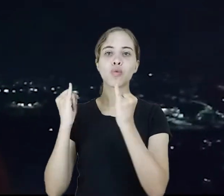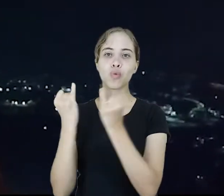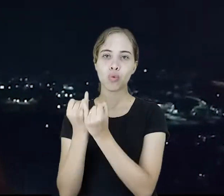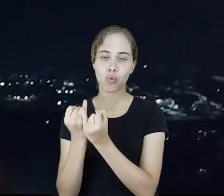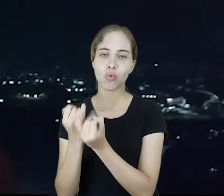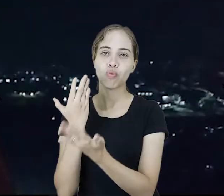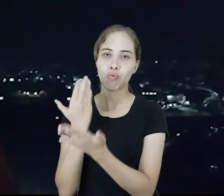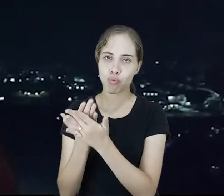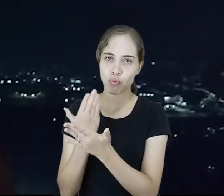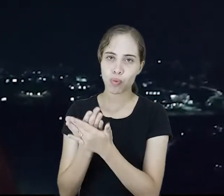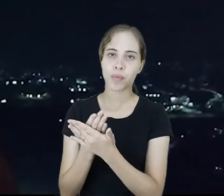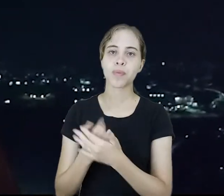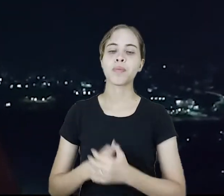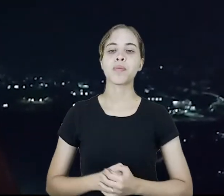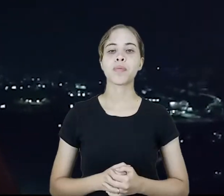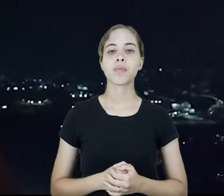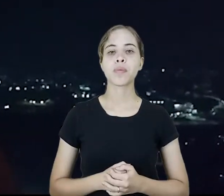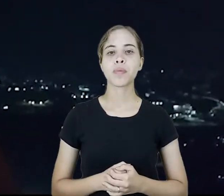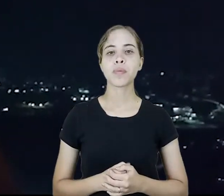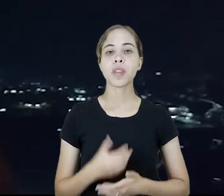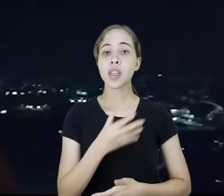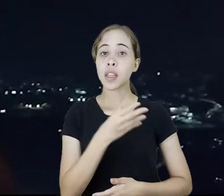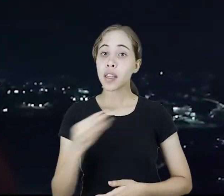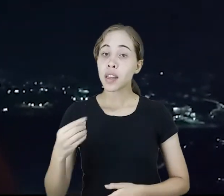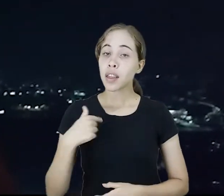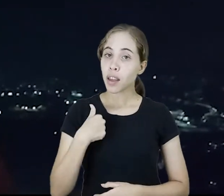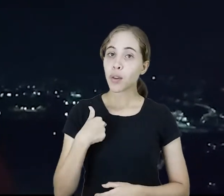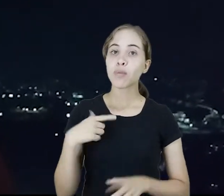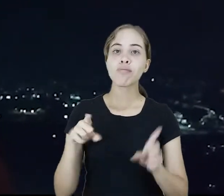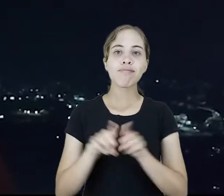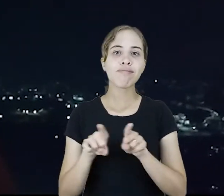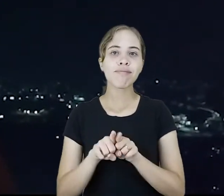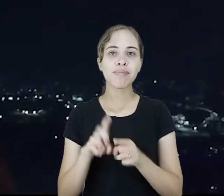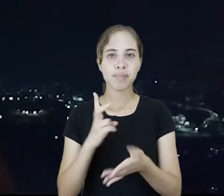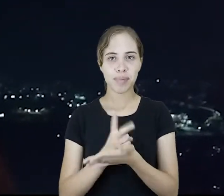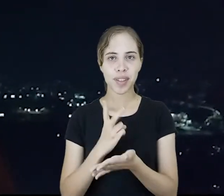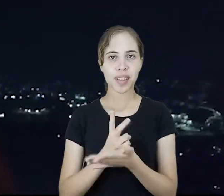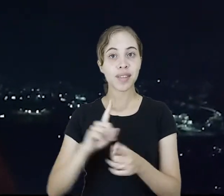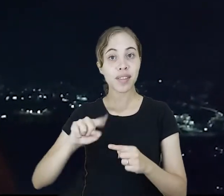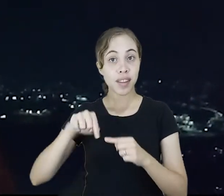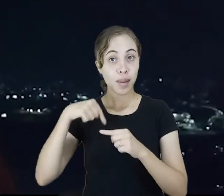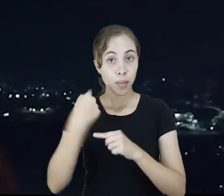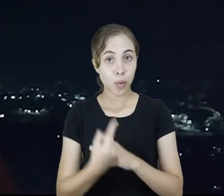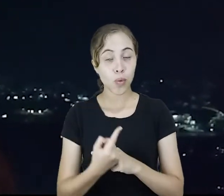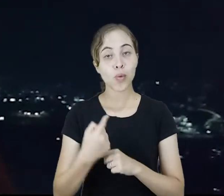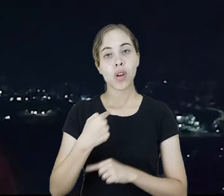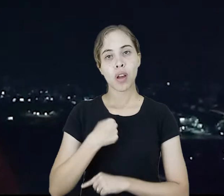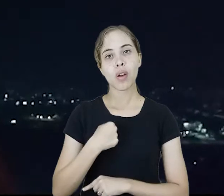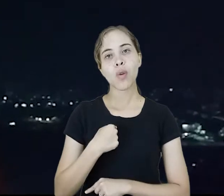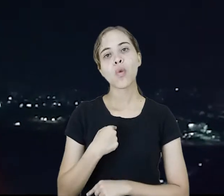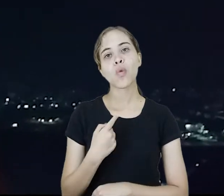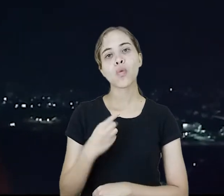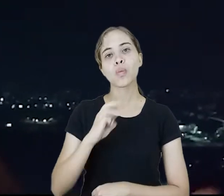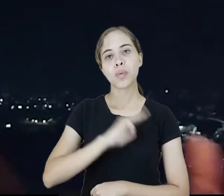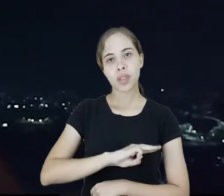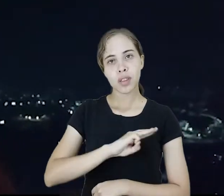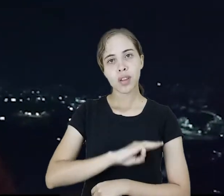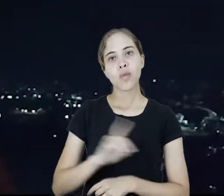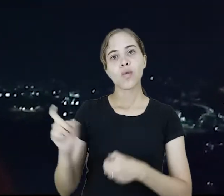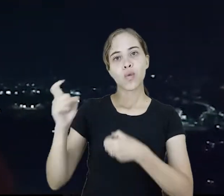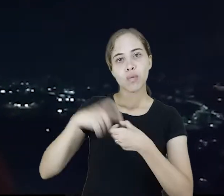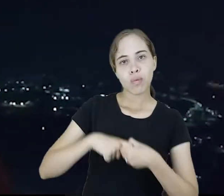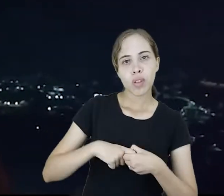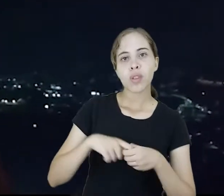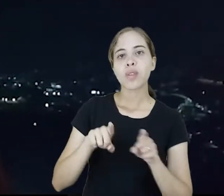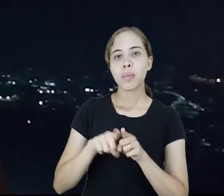instituto. Né? E eu pude também, mesmo depois de ter voltado para a missão, servindo